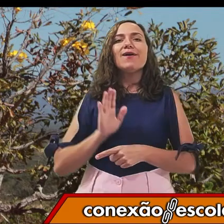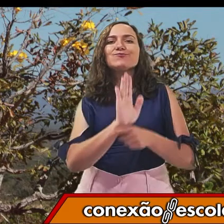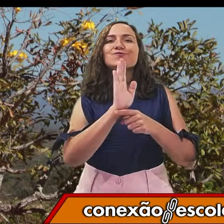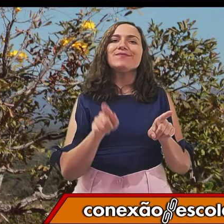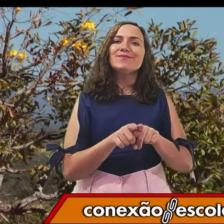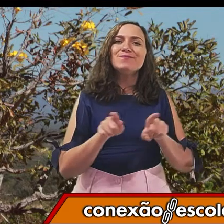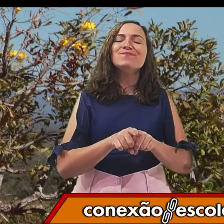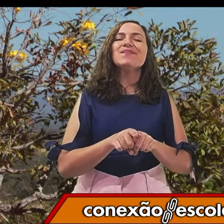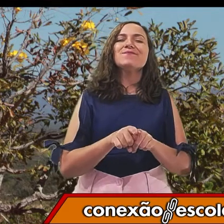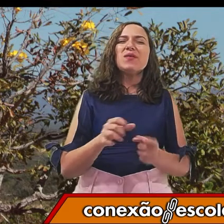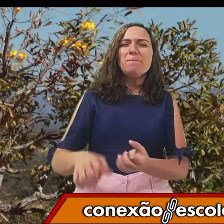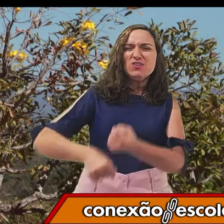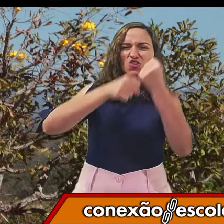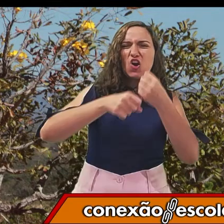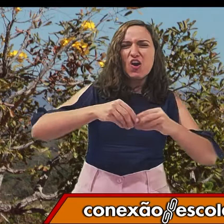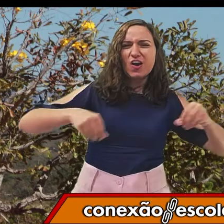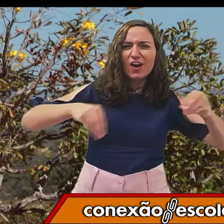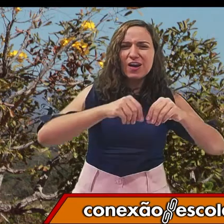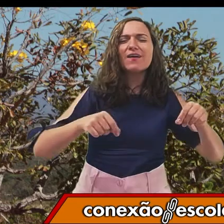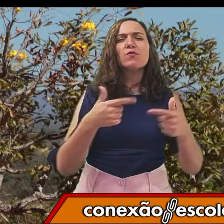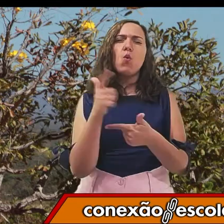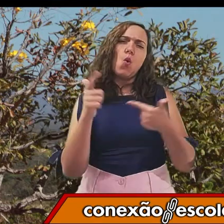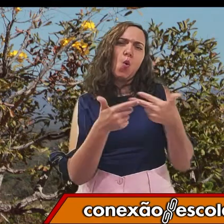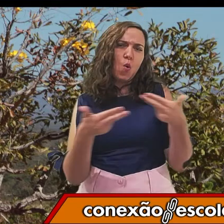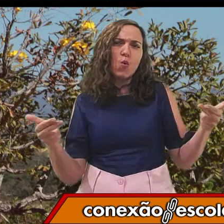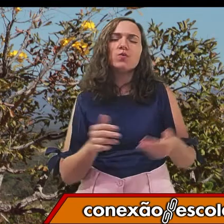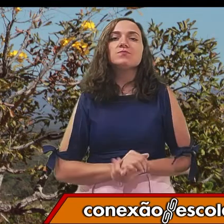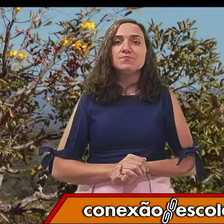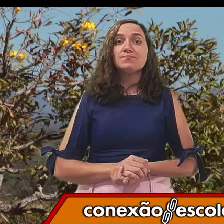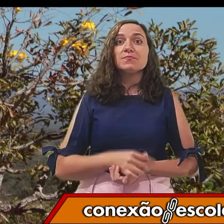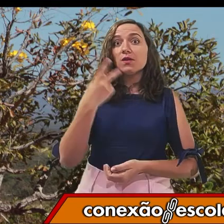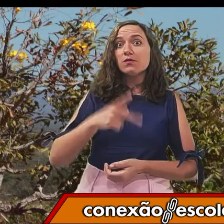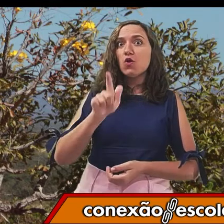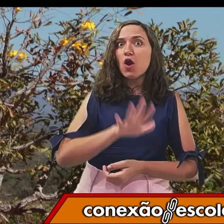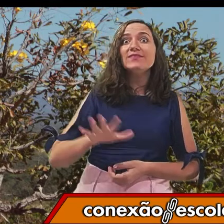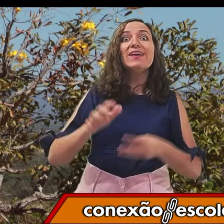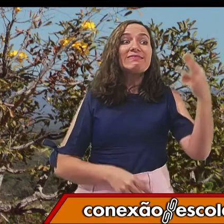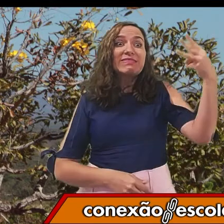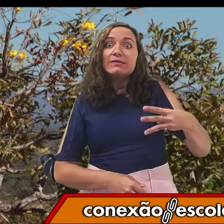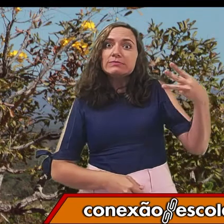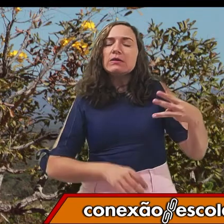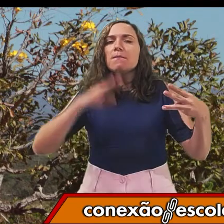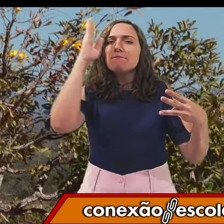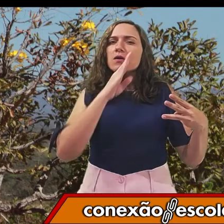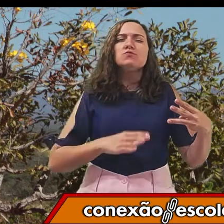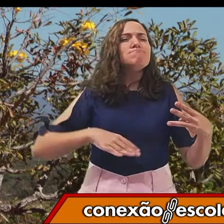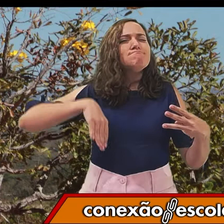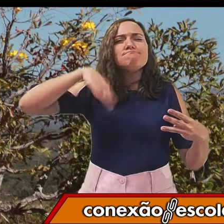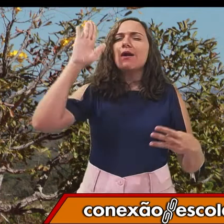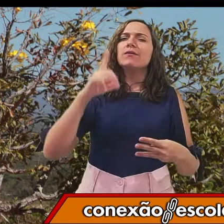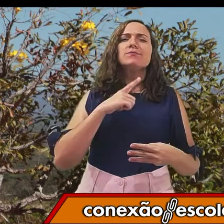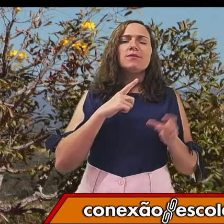Goiás é o terceiro maior produtor de soja no Brasil. O cultivo da soja levou o desenvolvimento